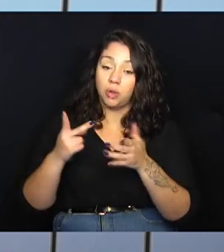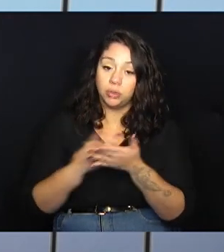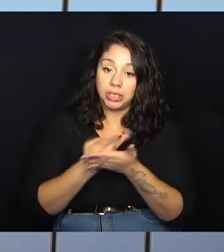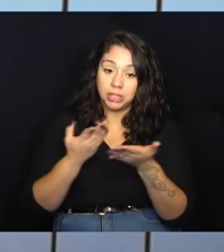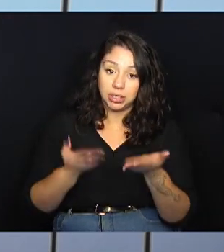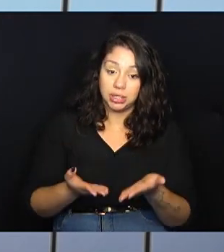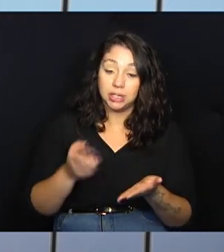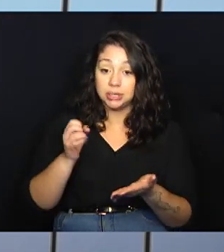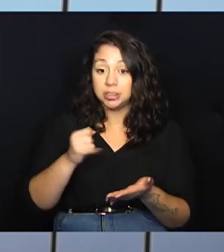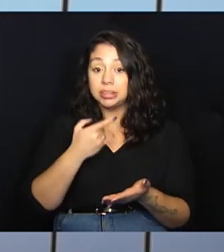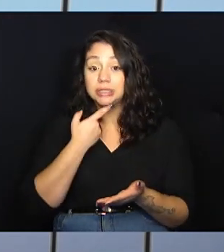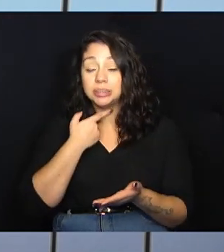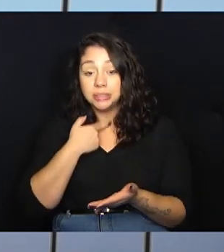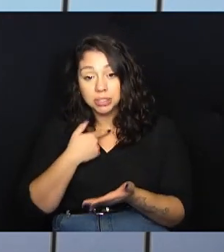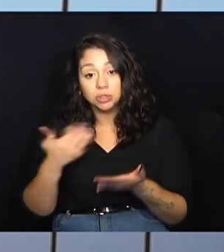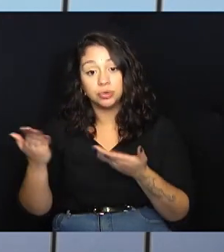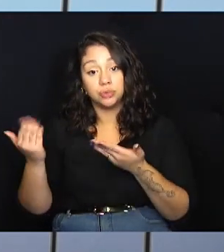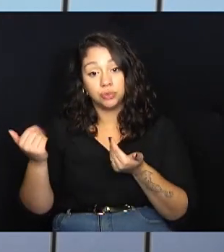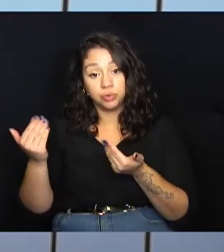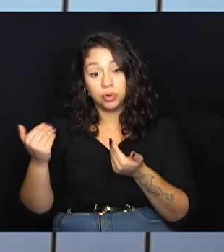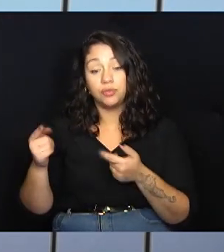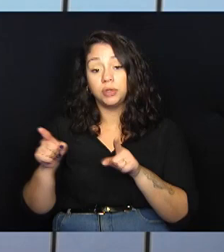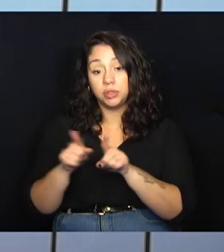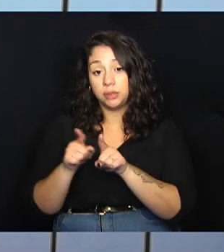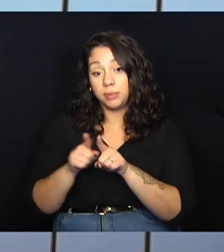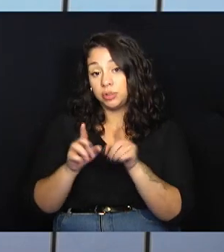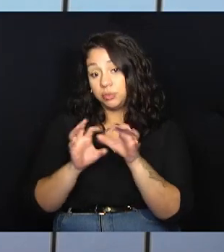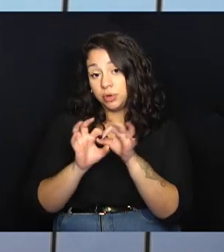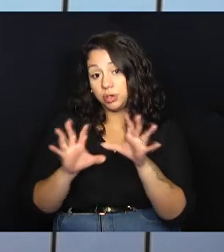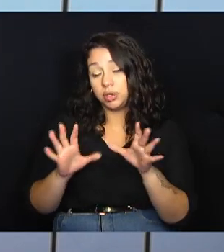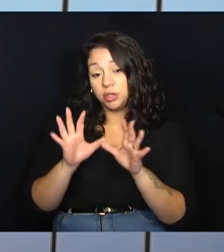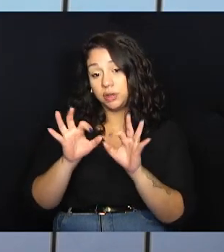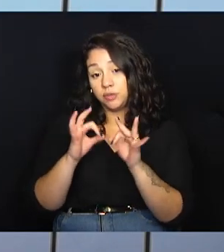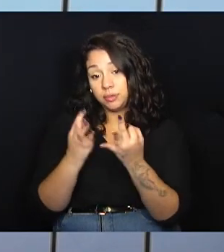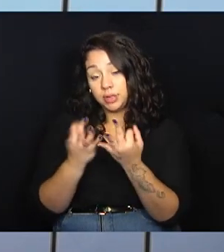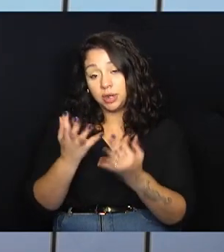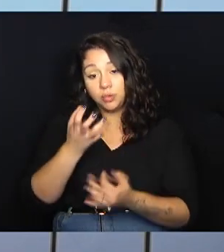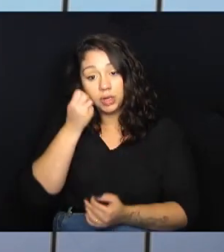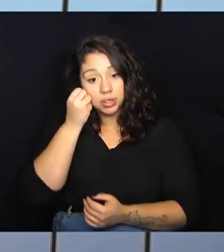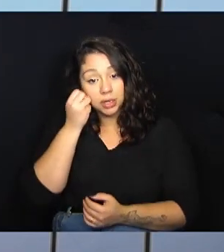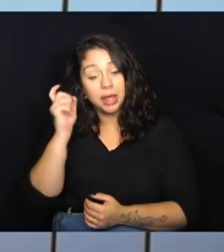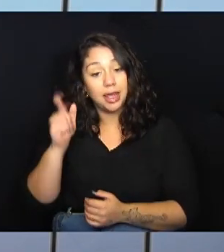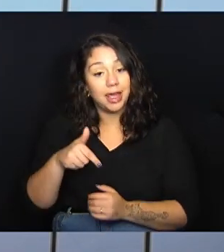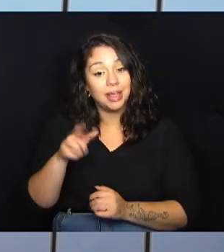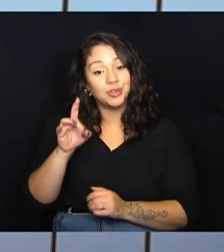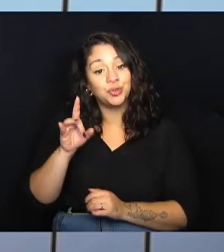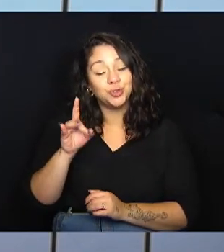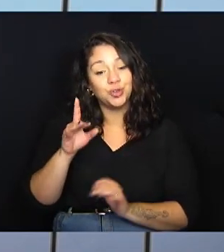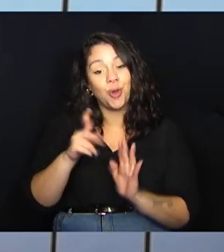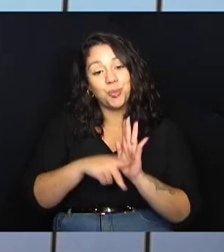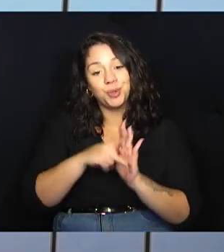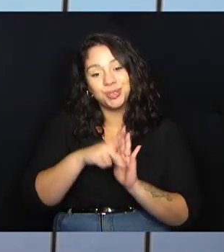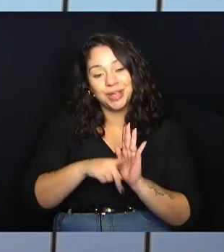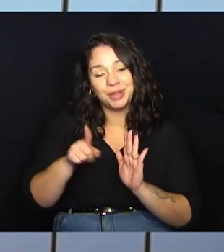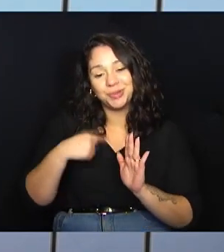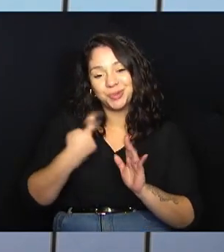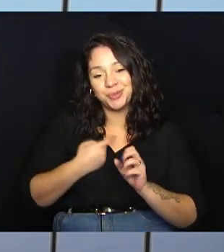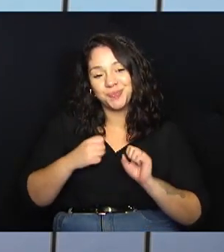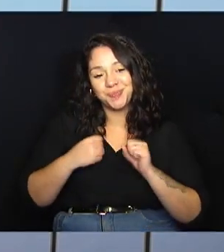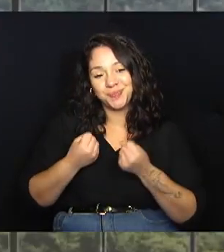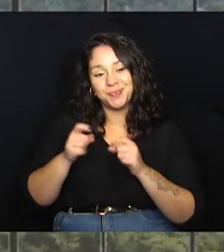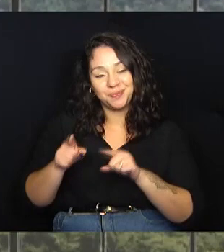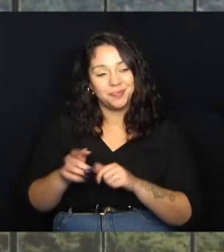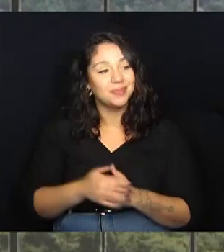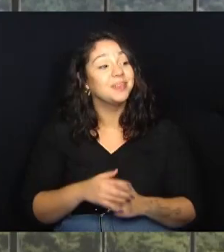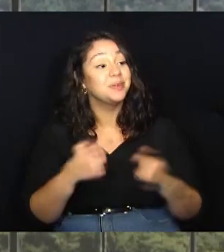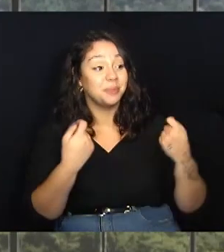houver desejo do jovem e disponibilidade da família acolhedora. Ainda é um projeto, ainda estamos é um projeto, trabalhando por Então a gente tem que pegar as